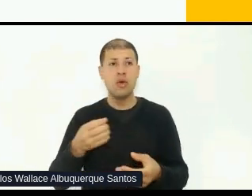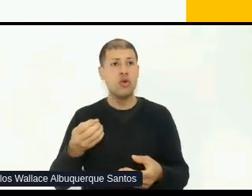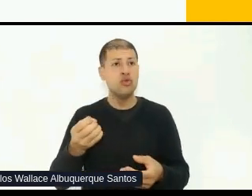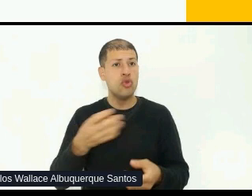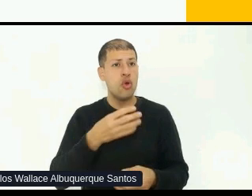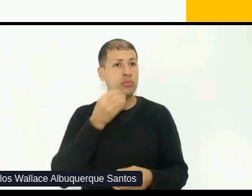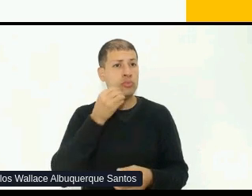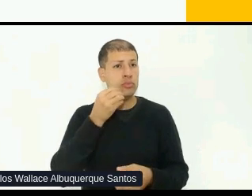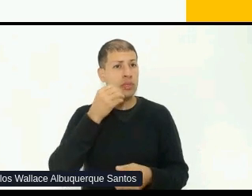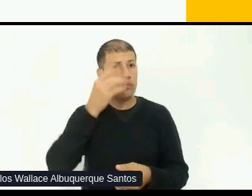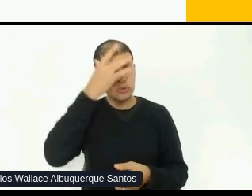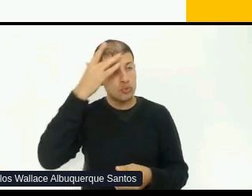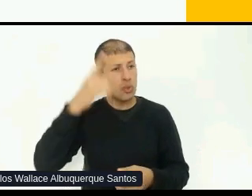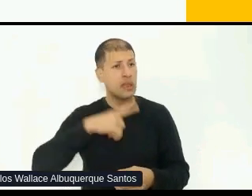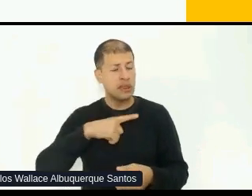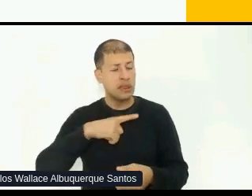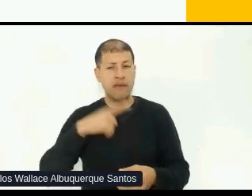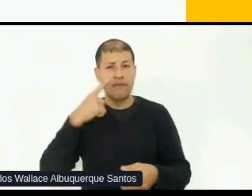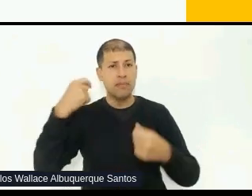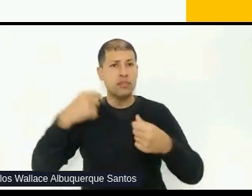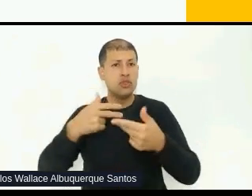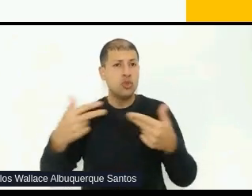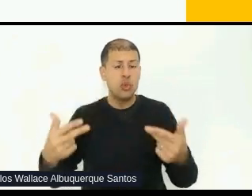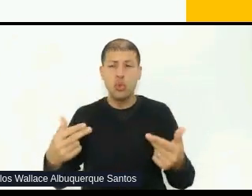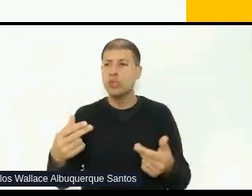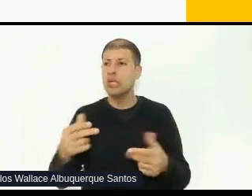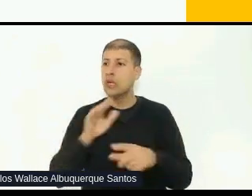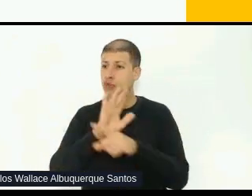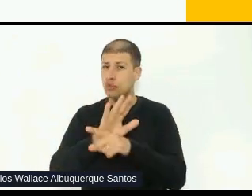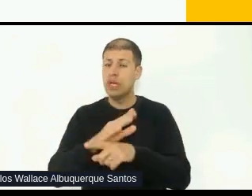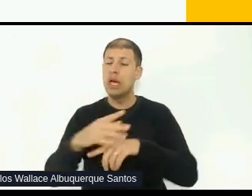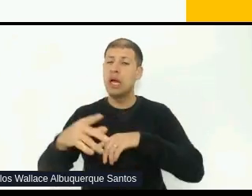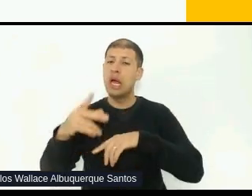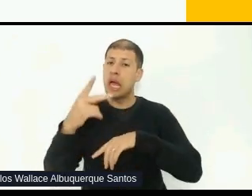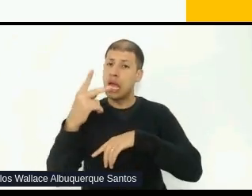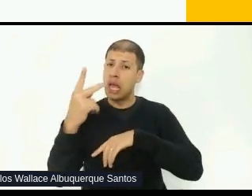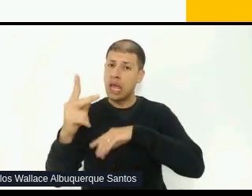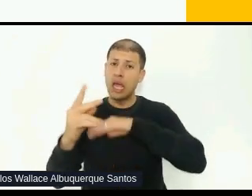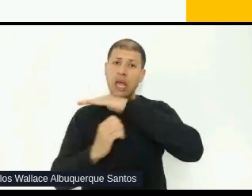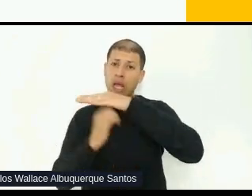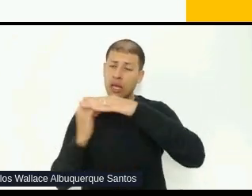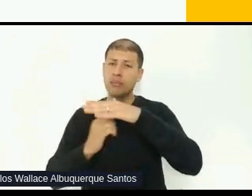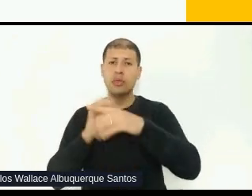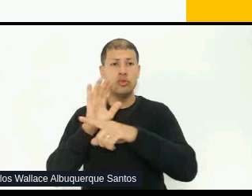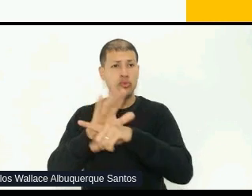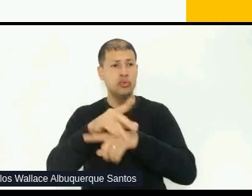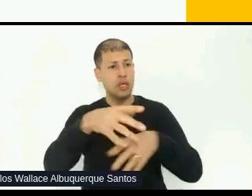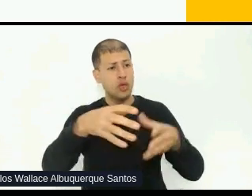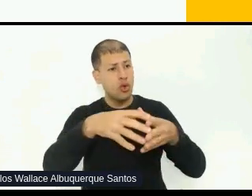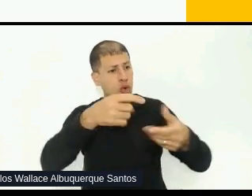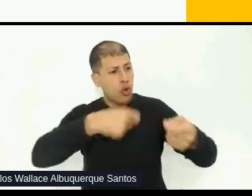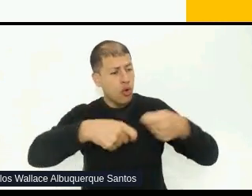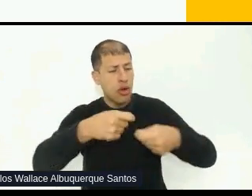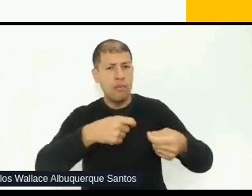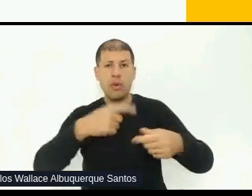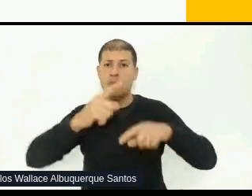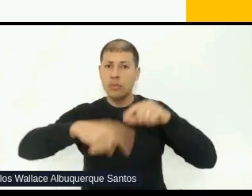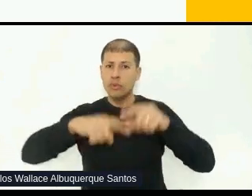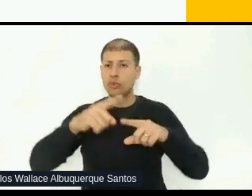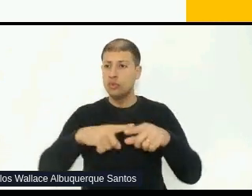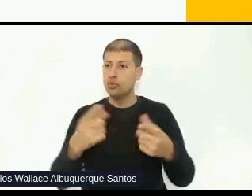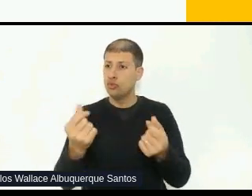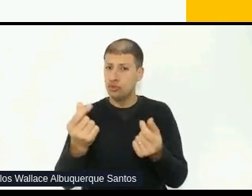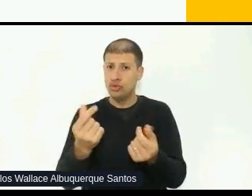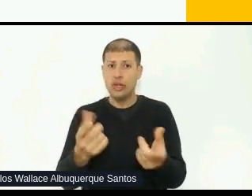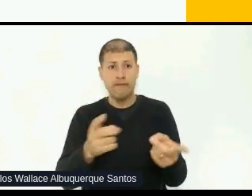de atender novas necessidades, de ajudar a própria empresa a conseguir atender esse mercado. E, consequentemente, é um produto que é rentável,